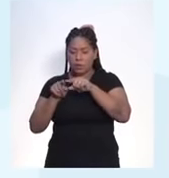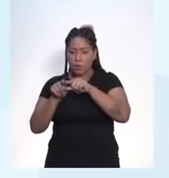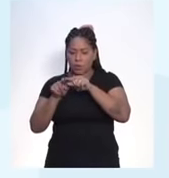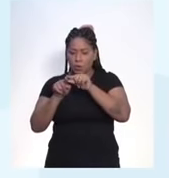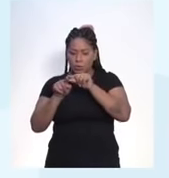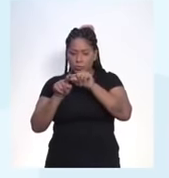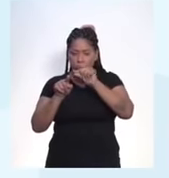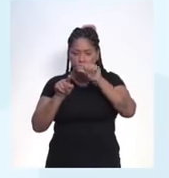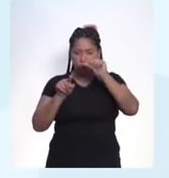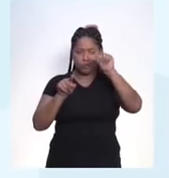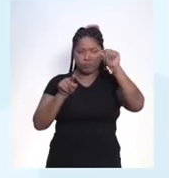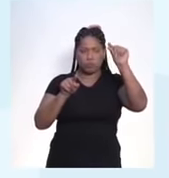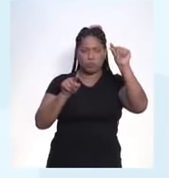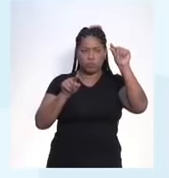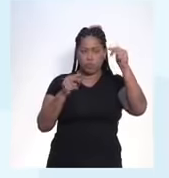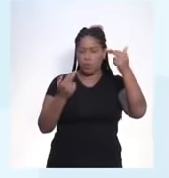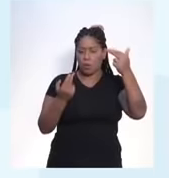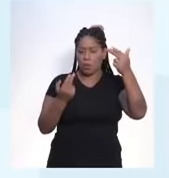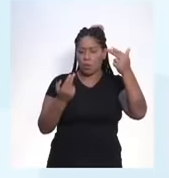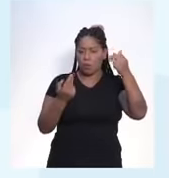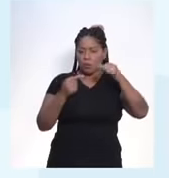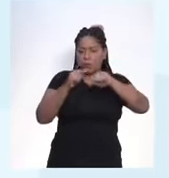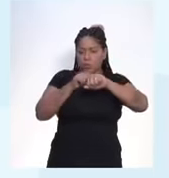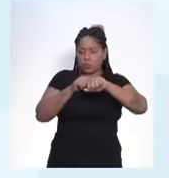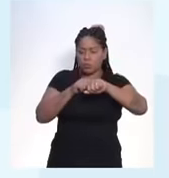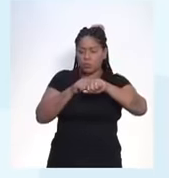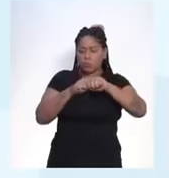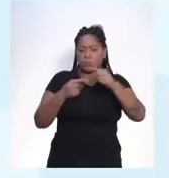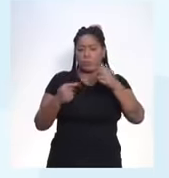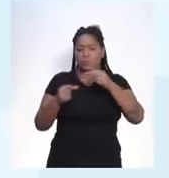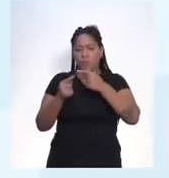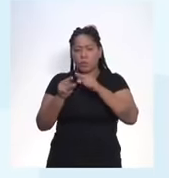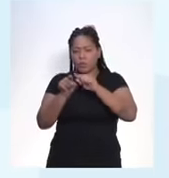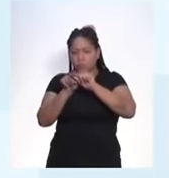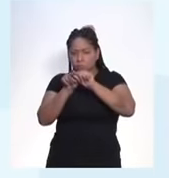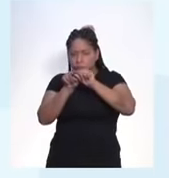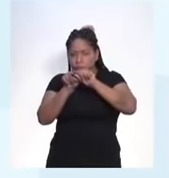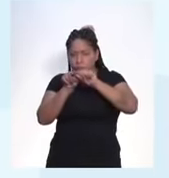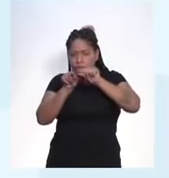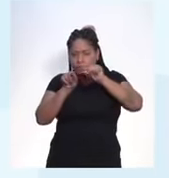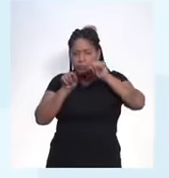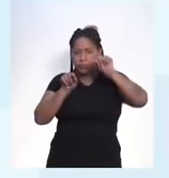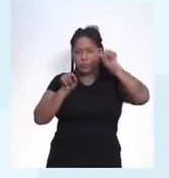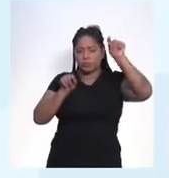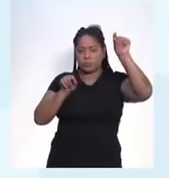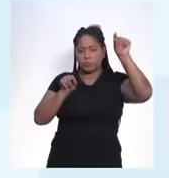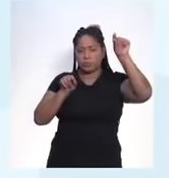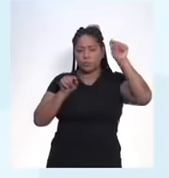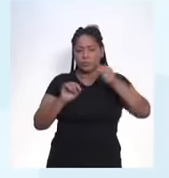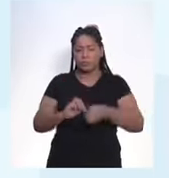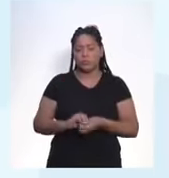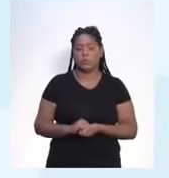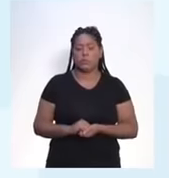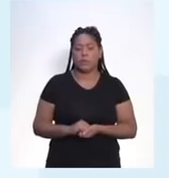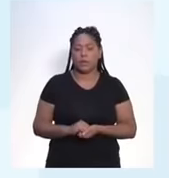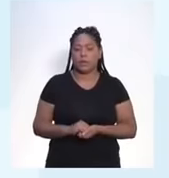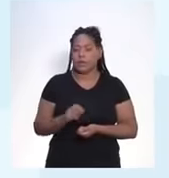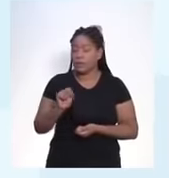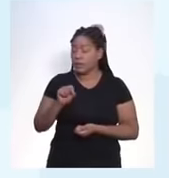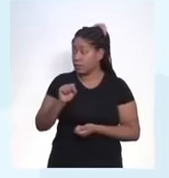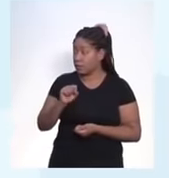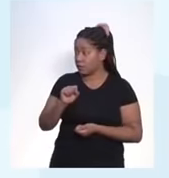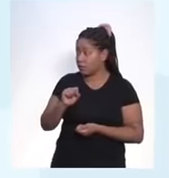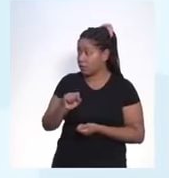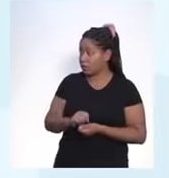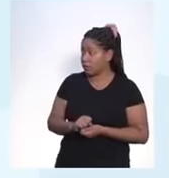andei para a esquerda o mesmo tempo naquela diagonal como nós estamos comentando Exatamente é isso aí se você subir